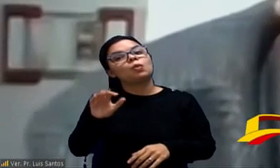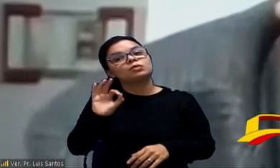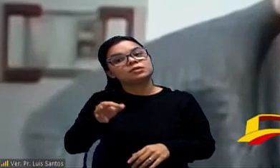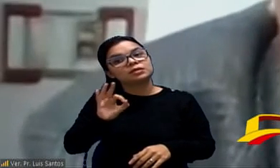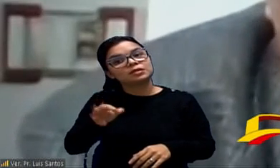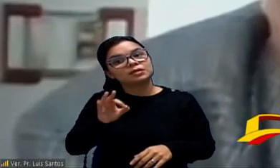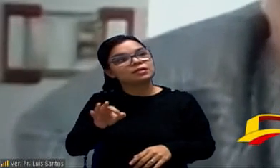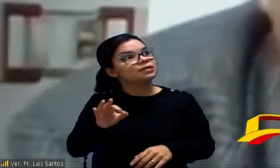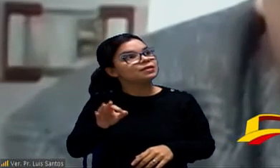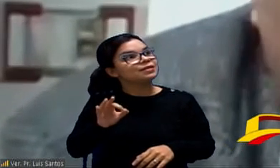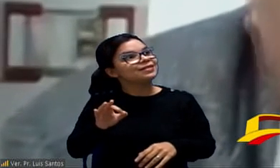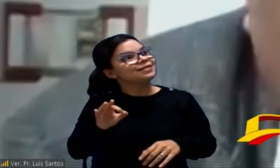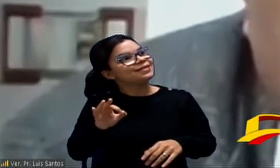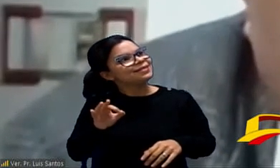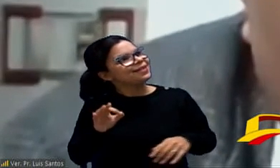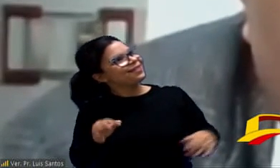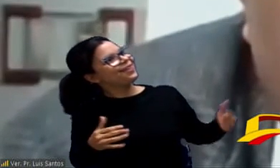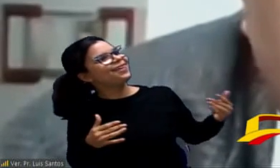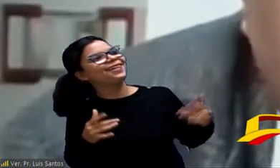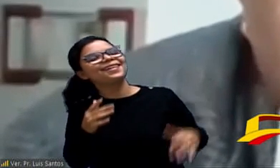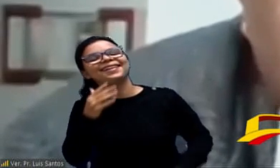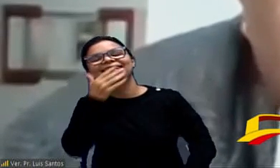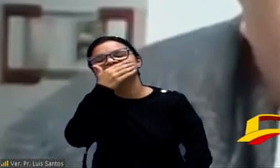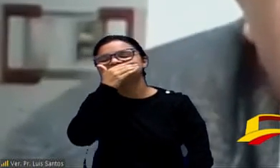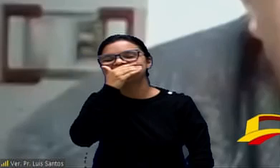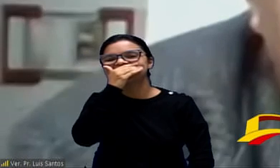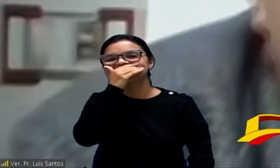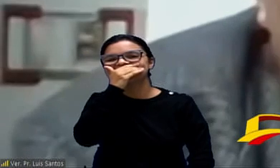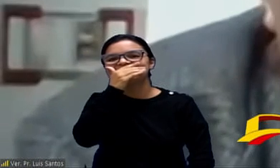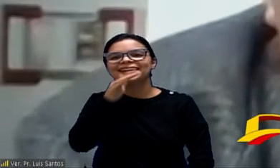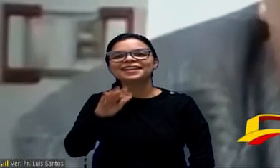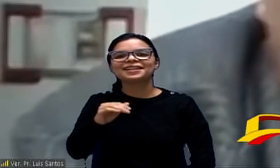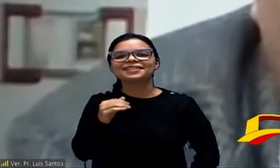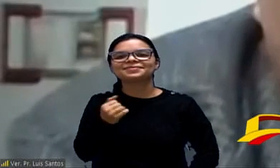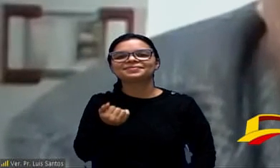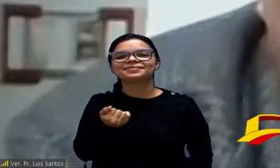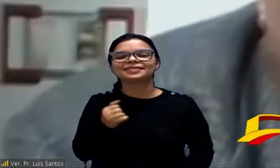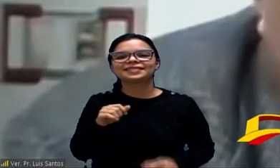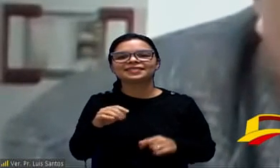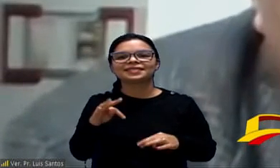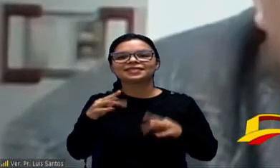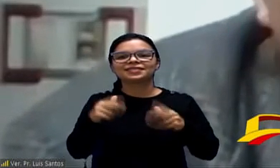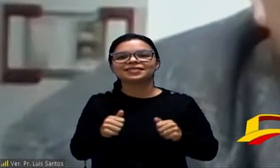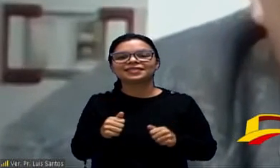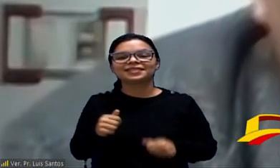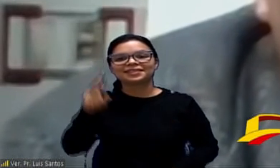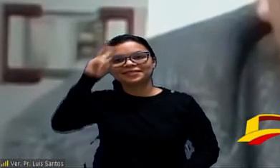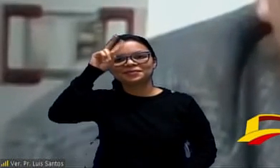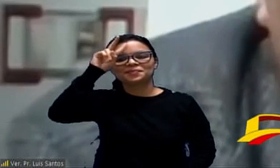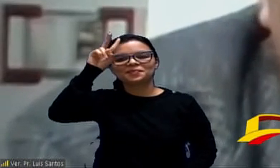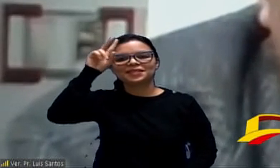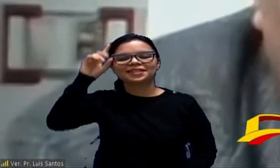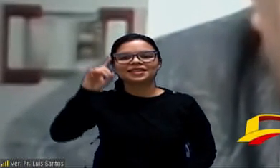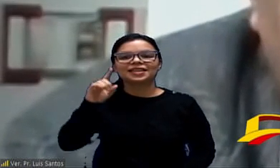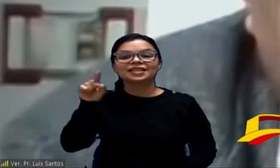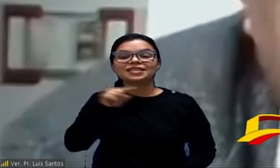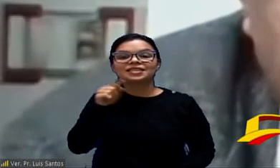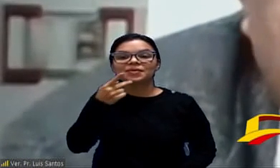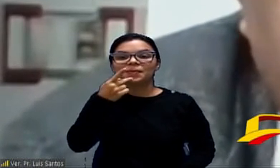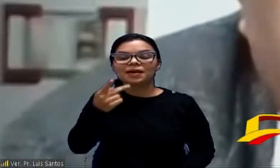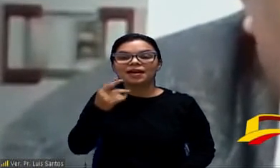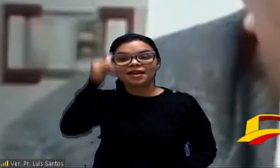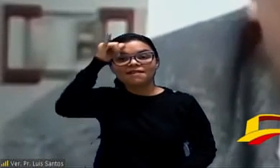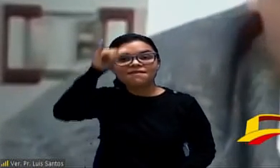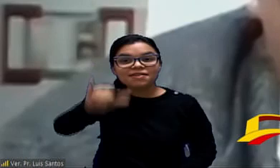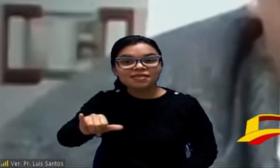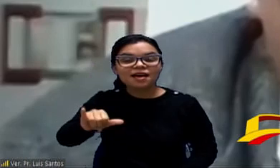atendendo preferencialmente os mais idosos dentro de uma idade X, para que evitasse as filas que